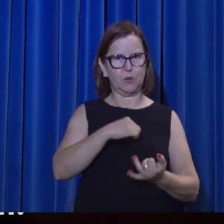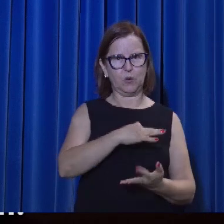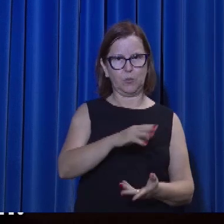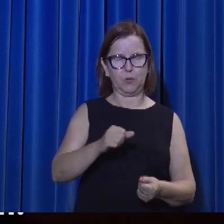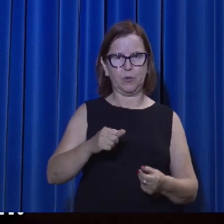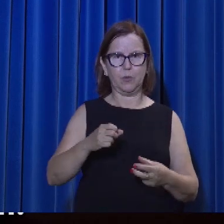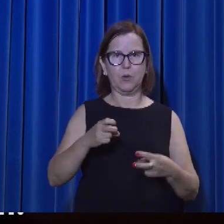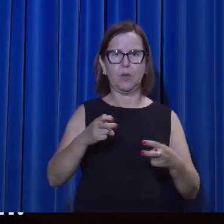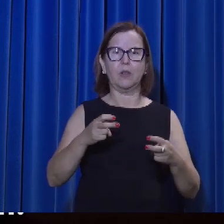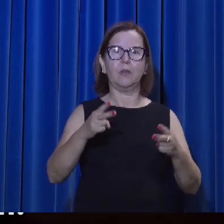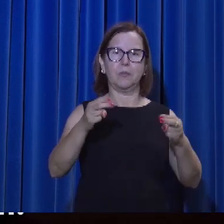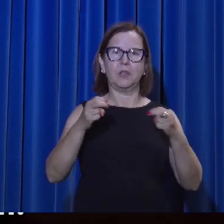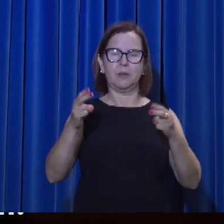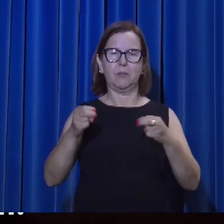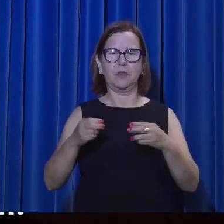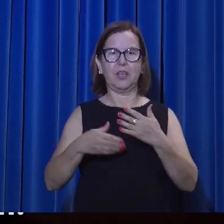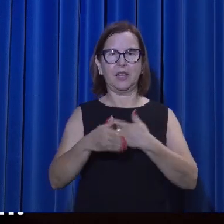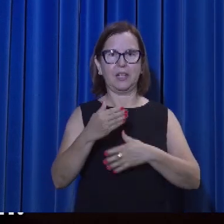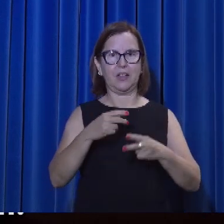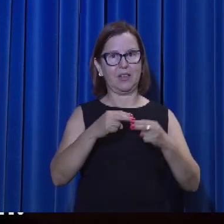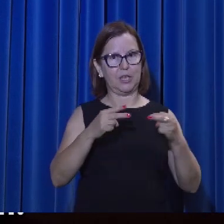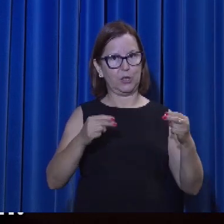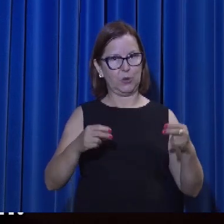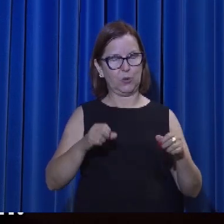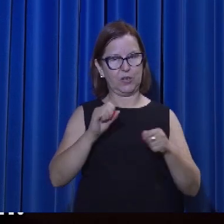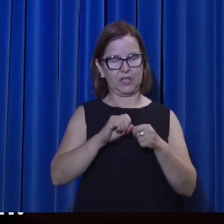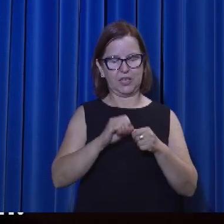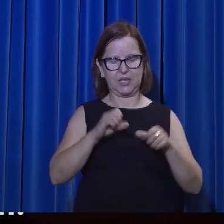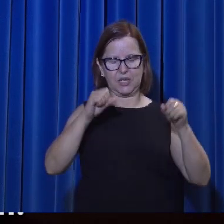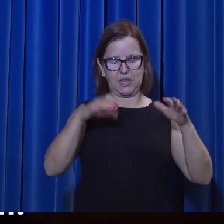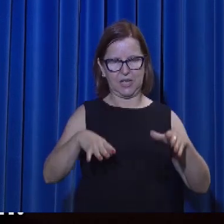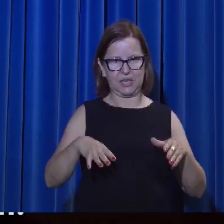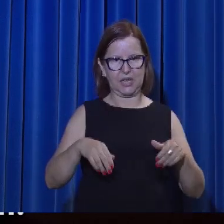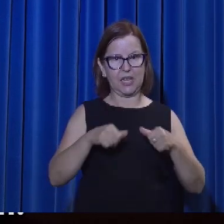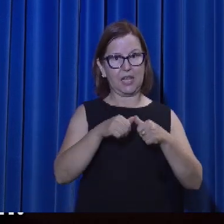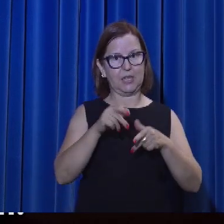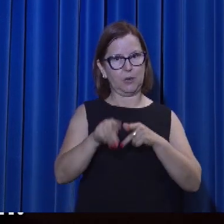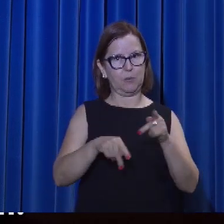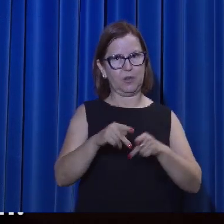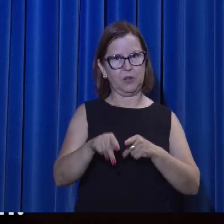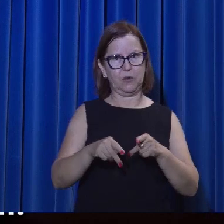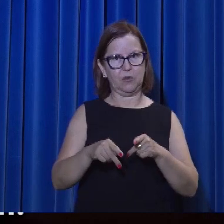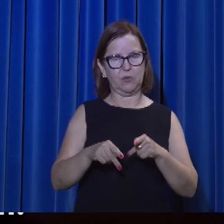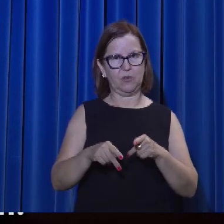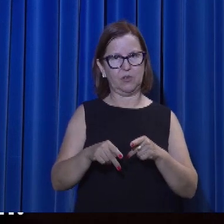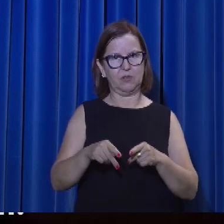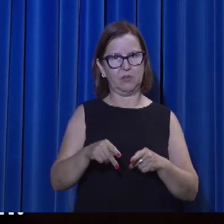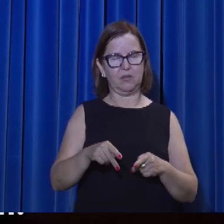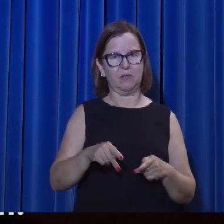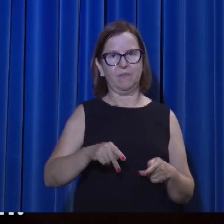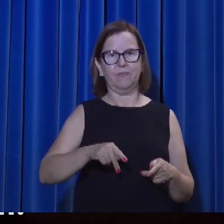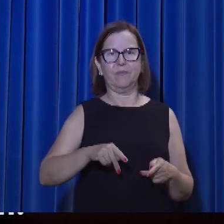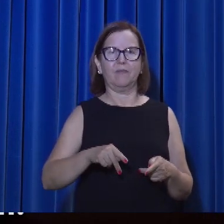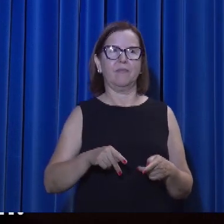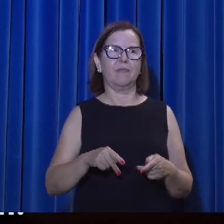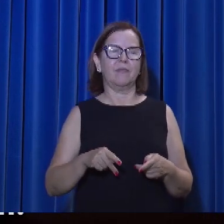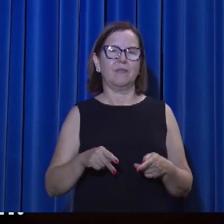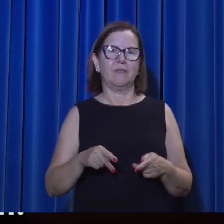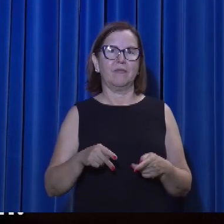por meio das coisas que foram criadas. Tais homens são, por isto, indesculpáveis.